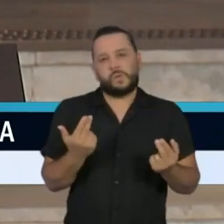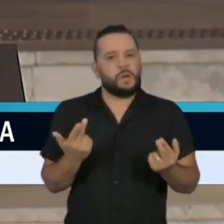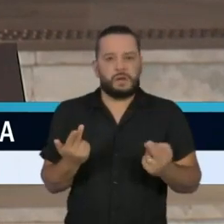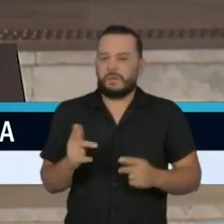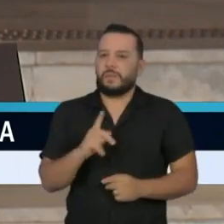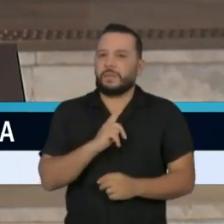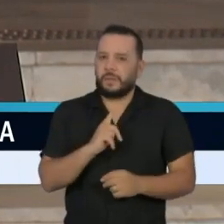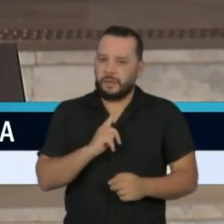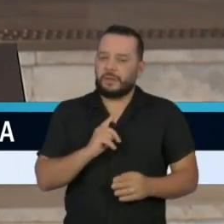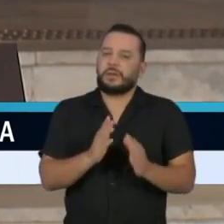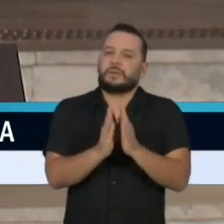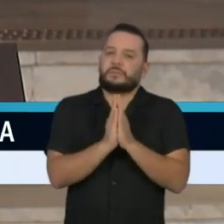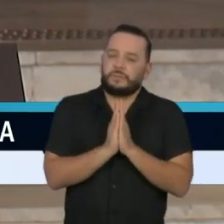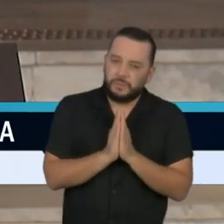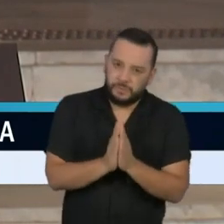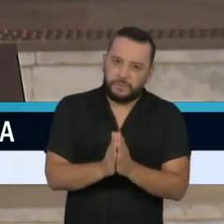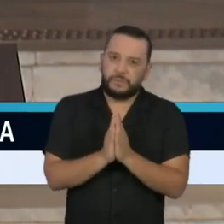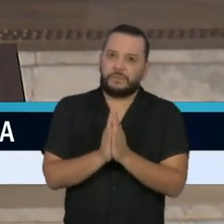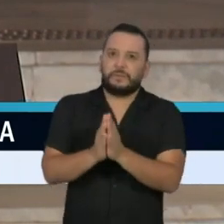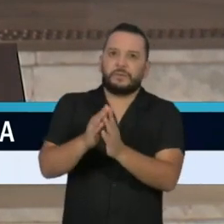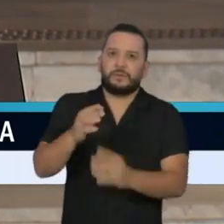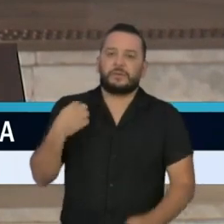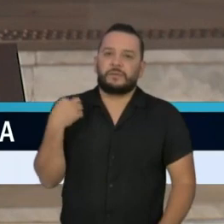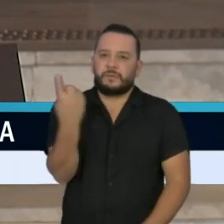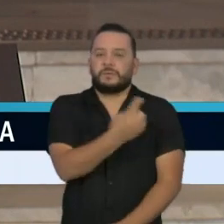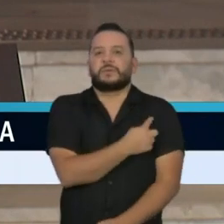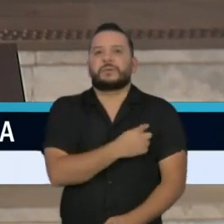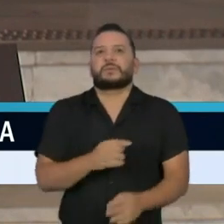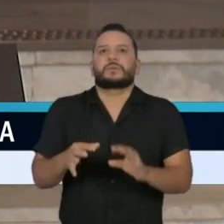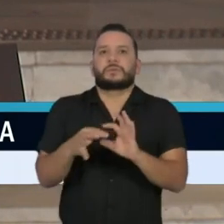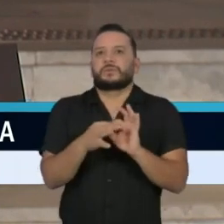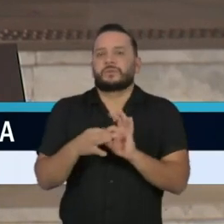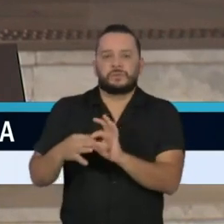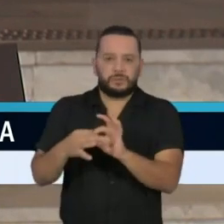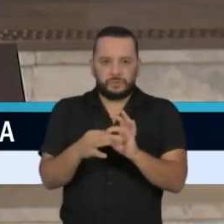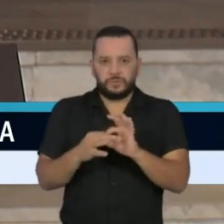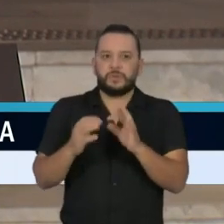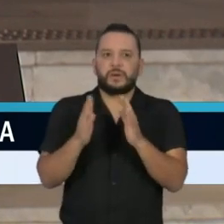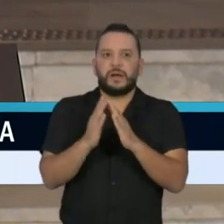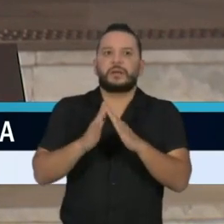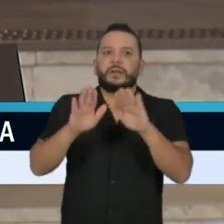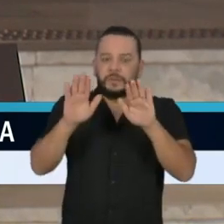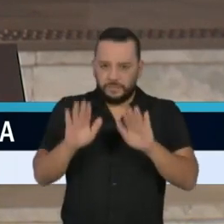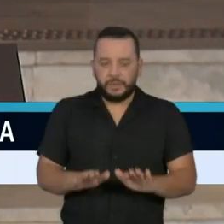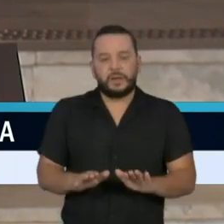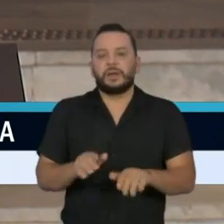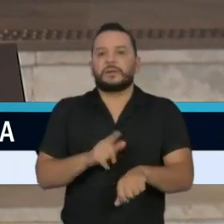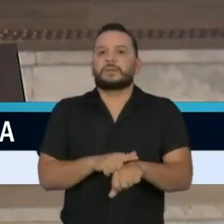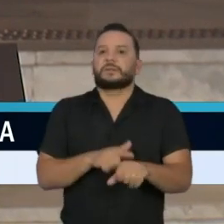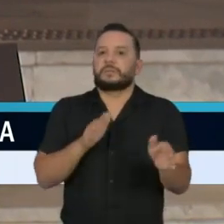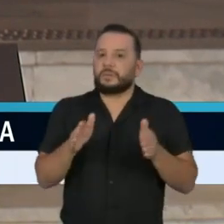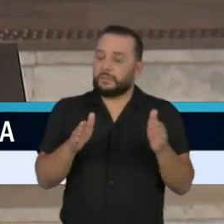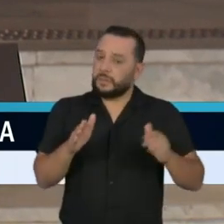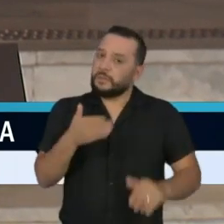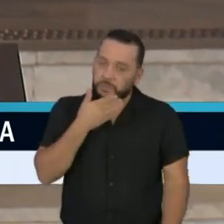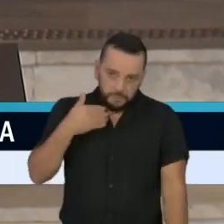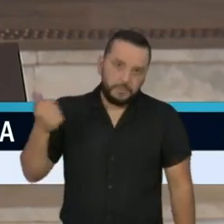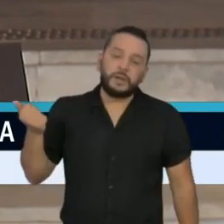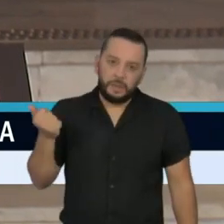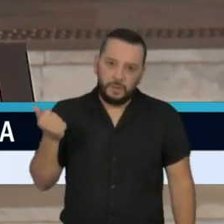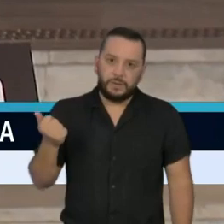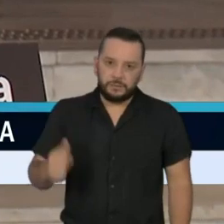uma vez, temos que estar juntos e ficarmos em casa, neste momento, é a melhor vacina em